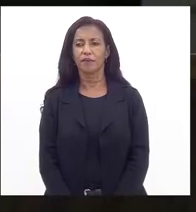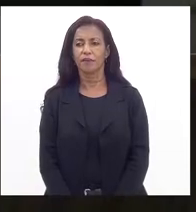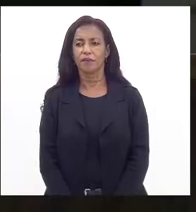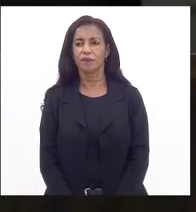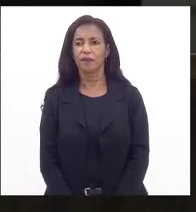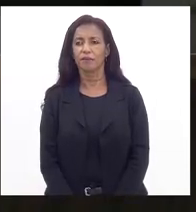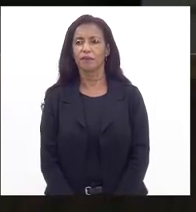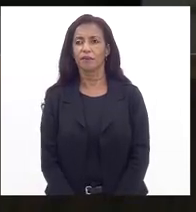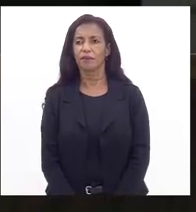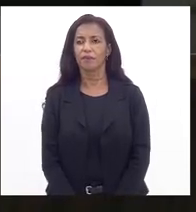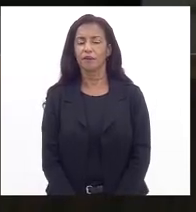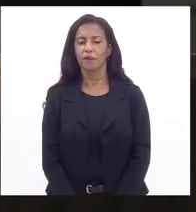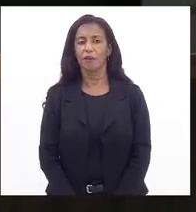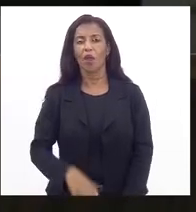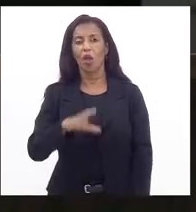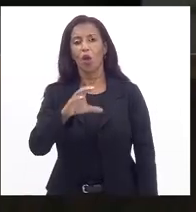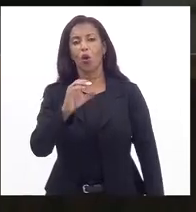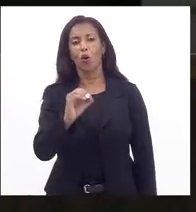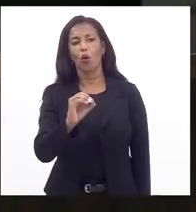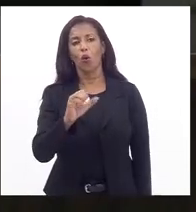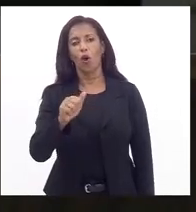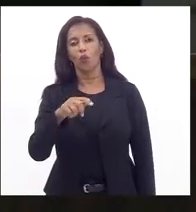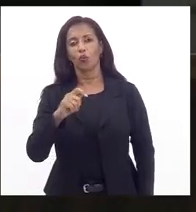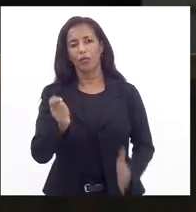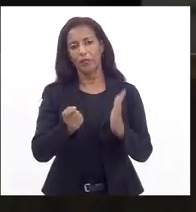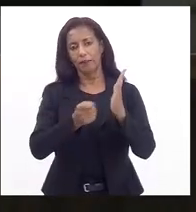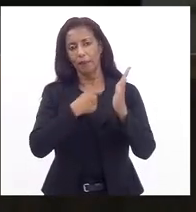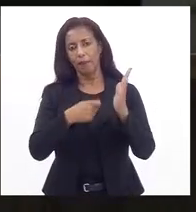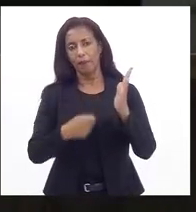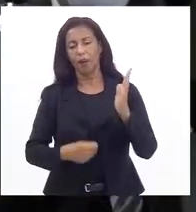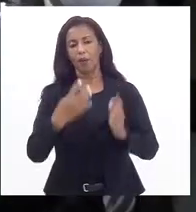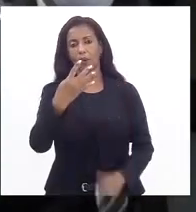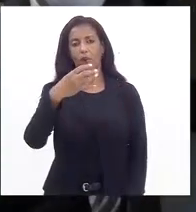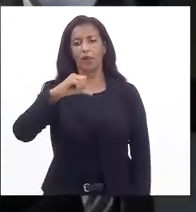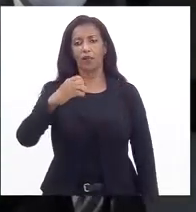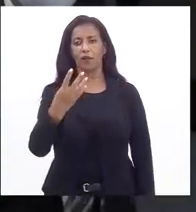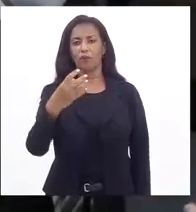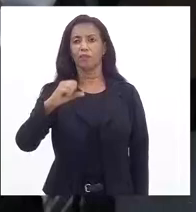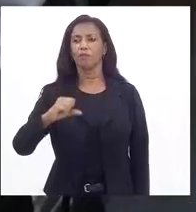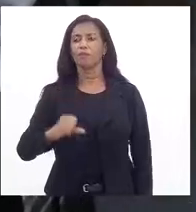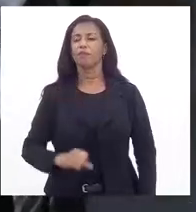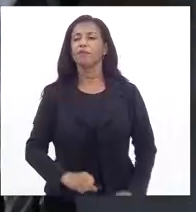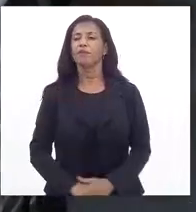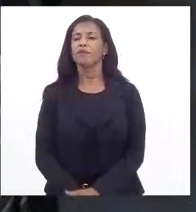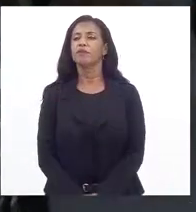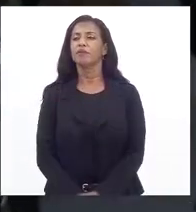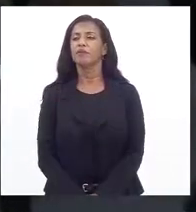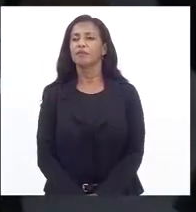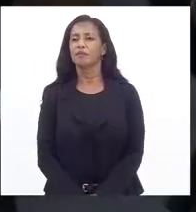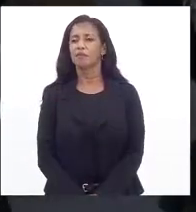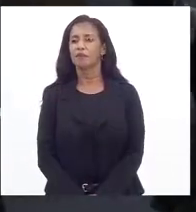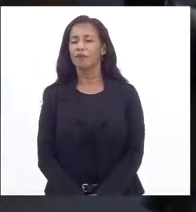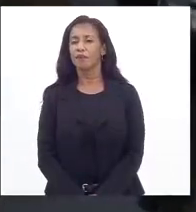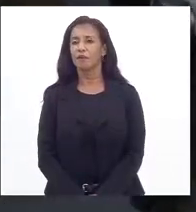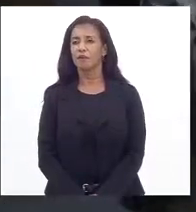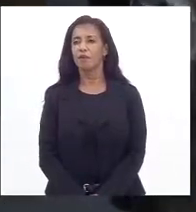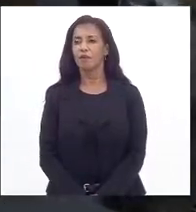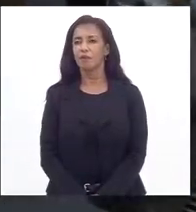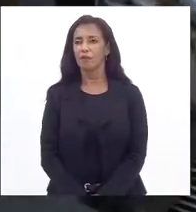para coautoria no pele 4949 Deputado Dionísio deputado